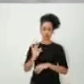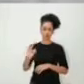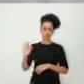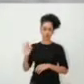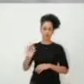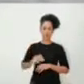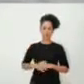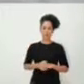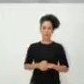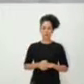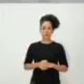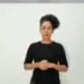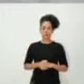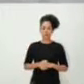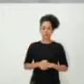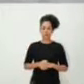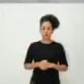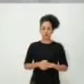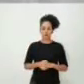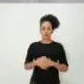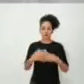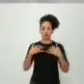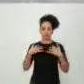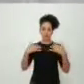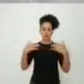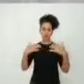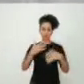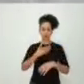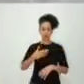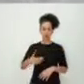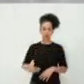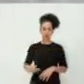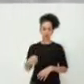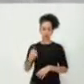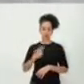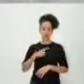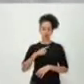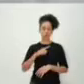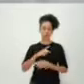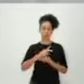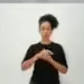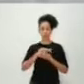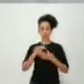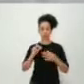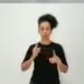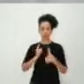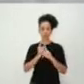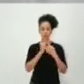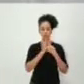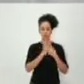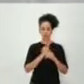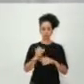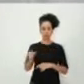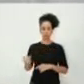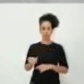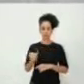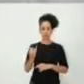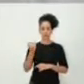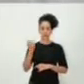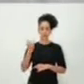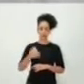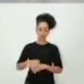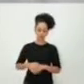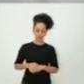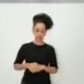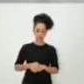auditoria eh audiências públicas perdão que nós tivemos vários encontros importantes das comissões Então é isso